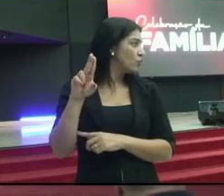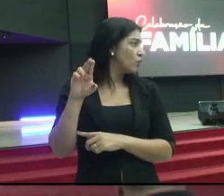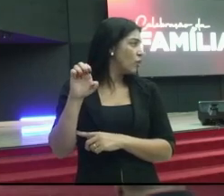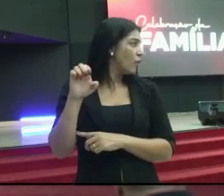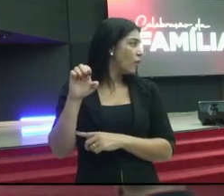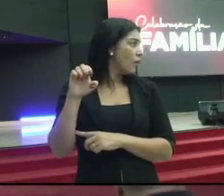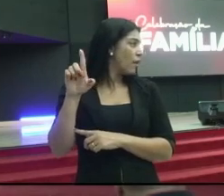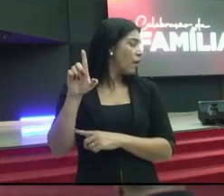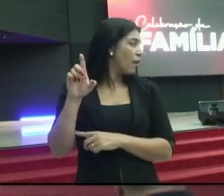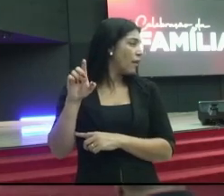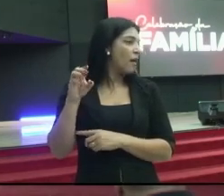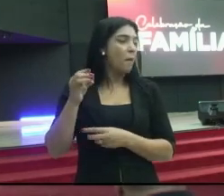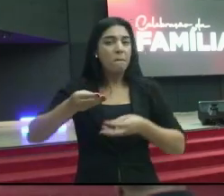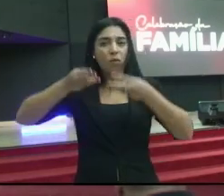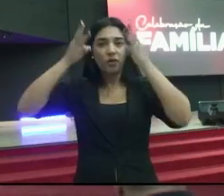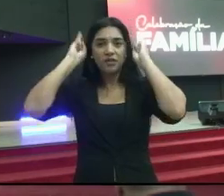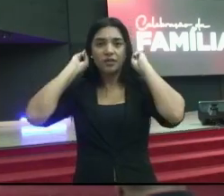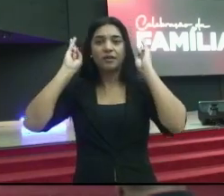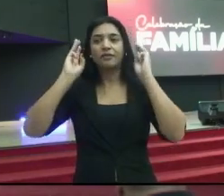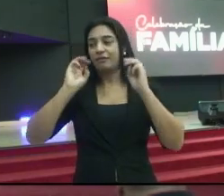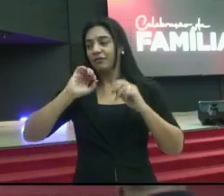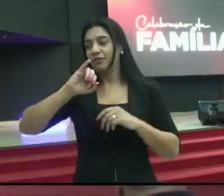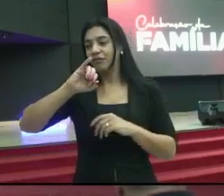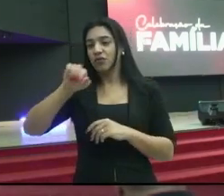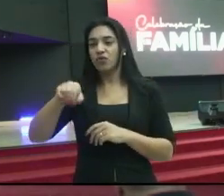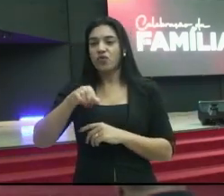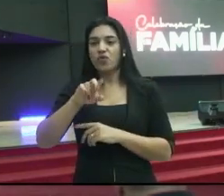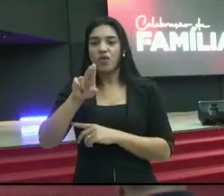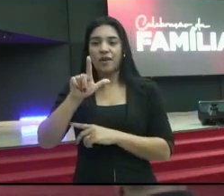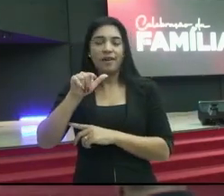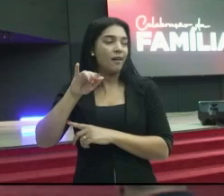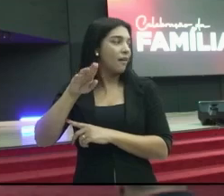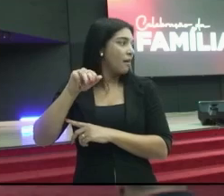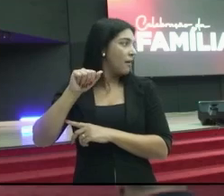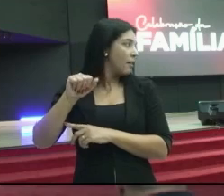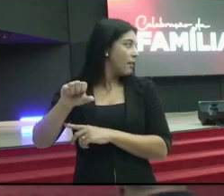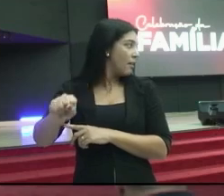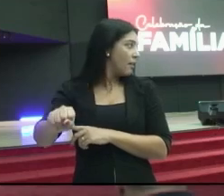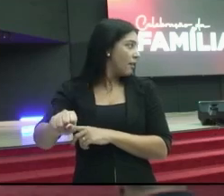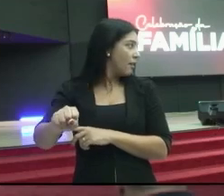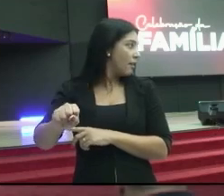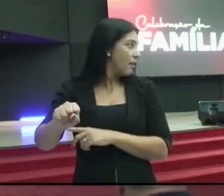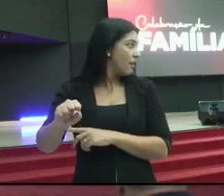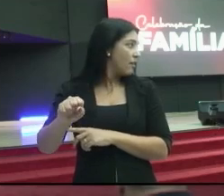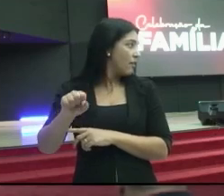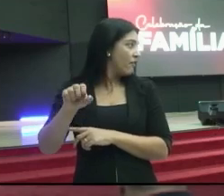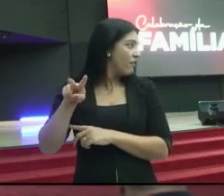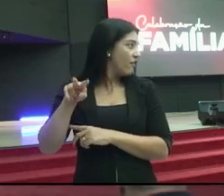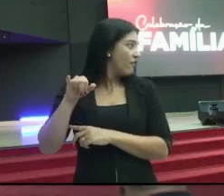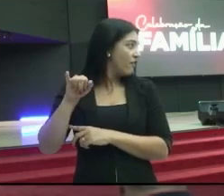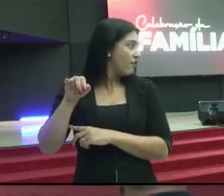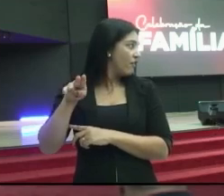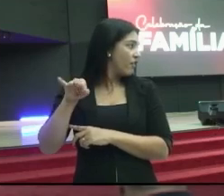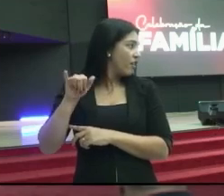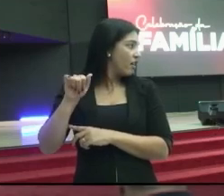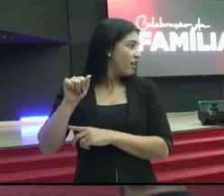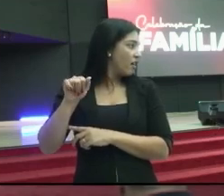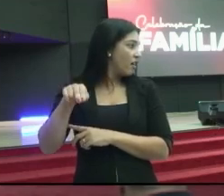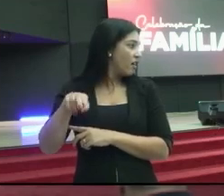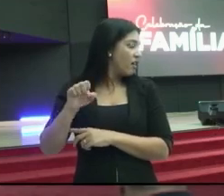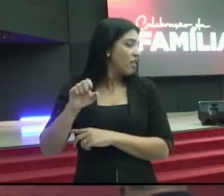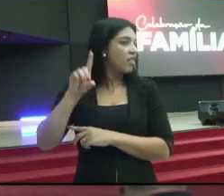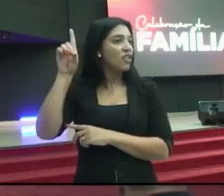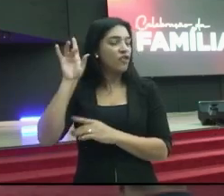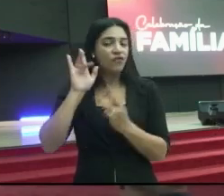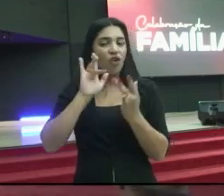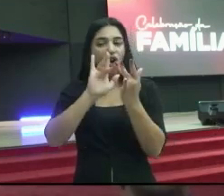Denis, Moisés, Juliana, Viviane, Reginaldo, Rui Marcos, Alex. E Deus